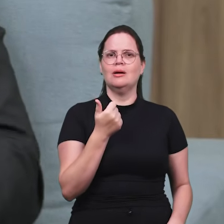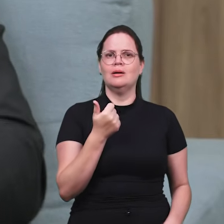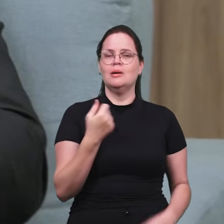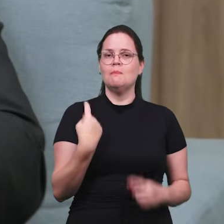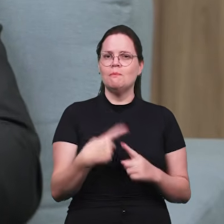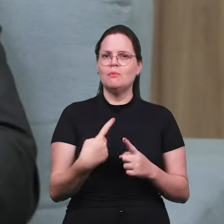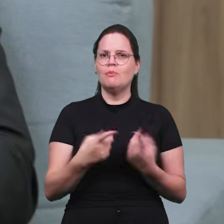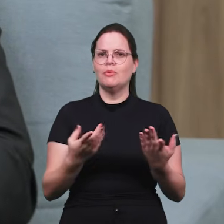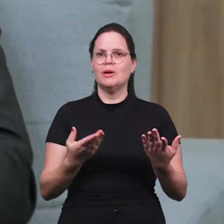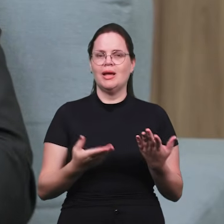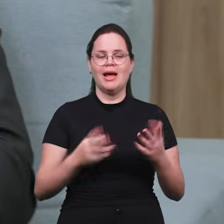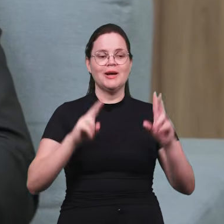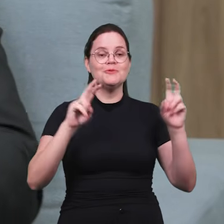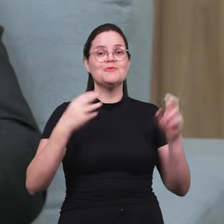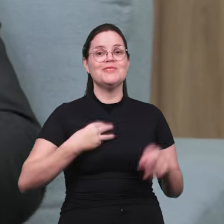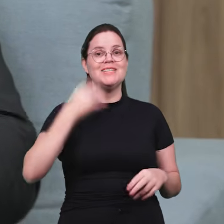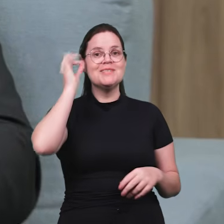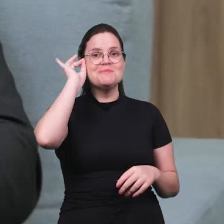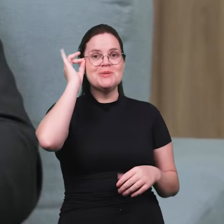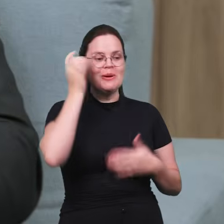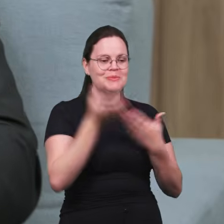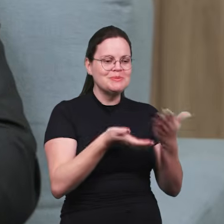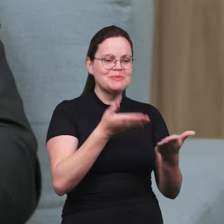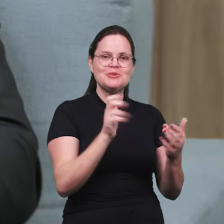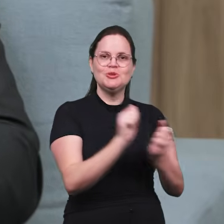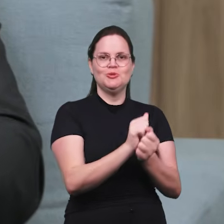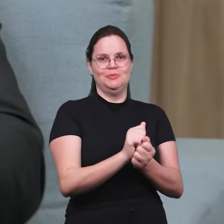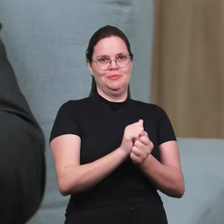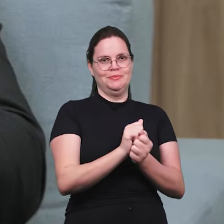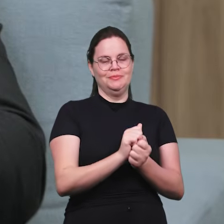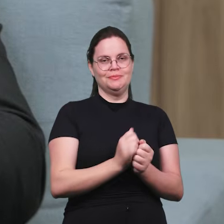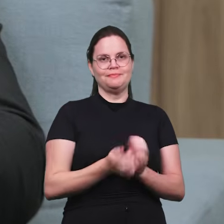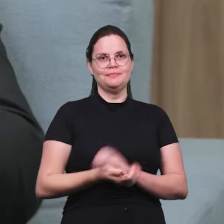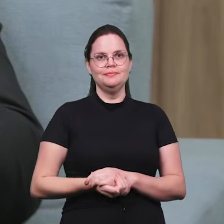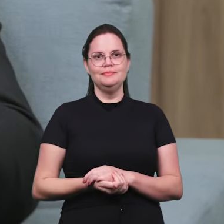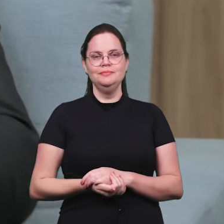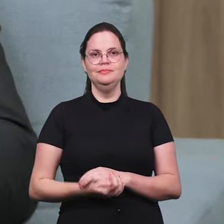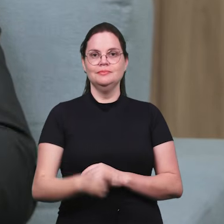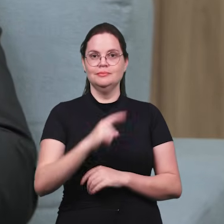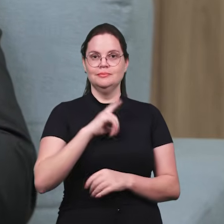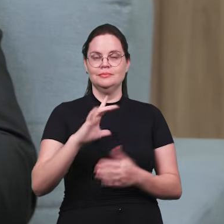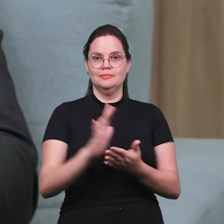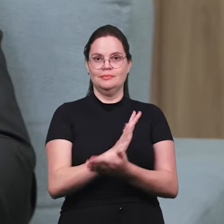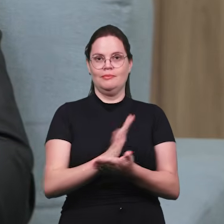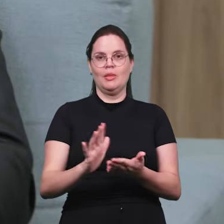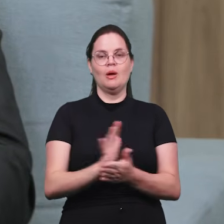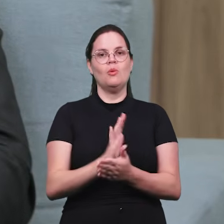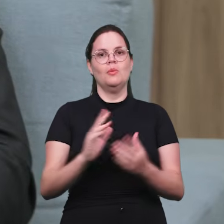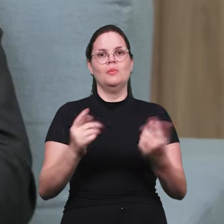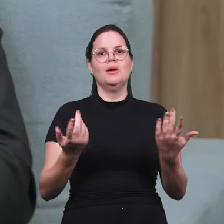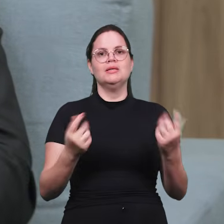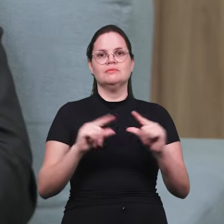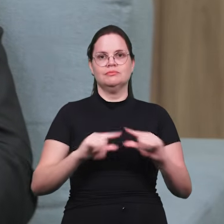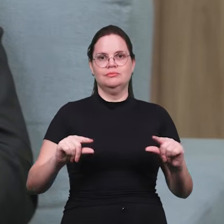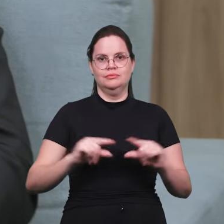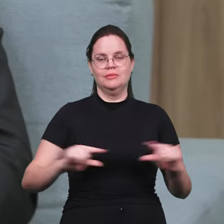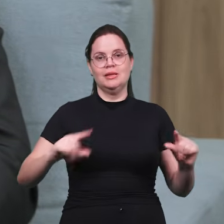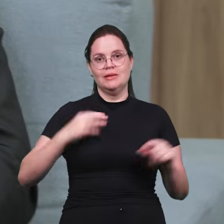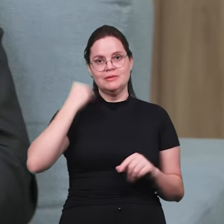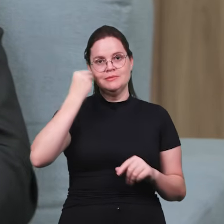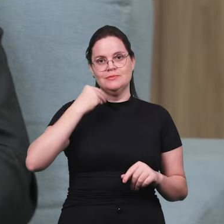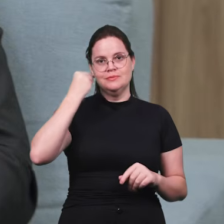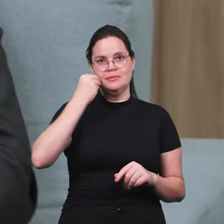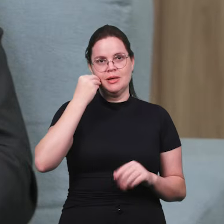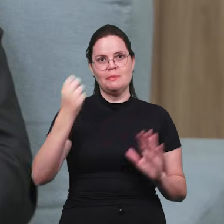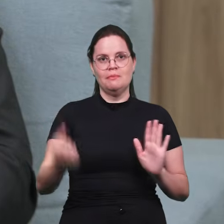por conta da parte espiritual que entrou. E algumas expressões na nossa trajetória